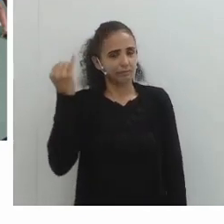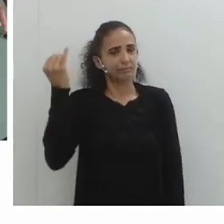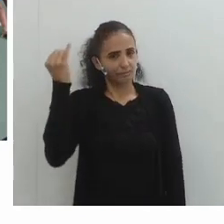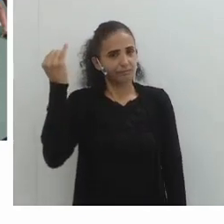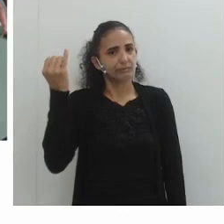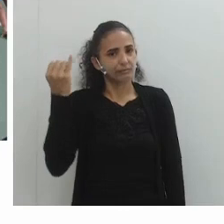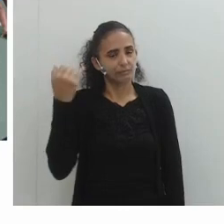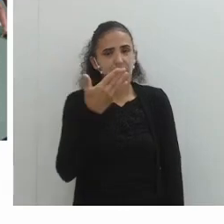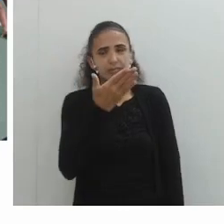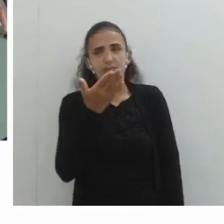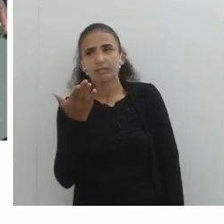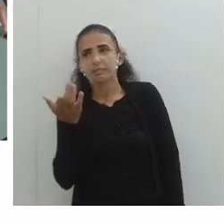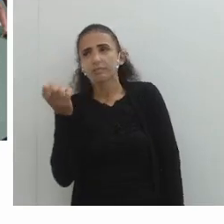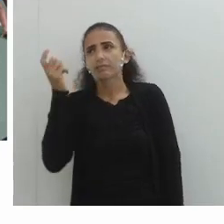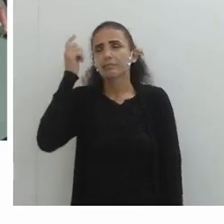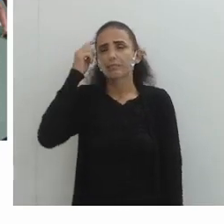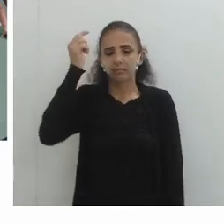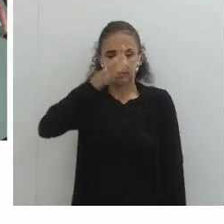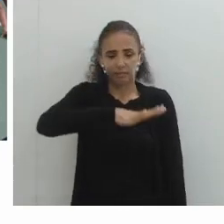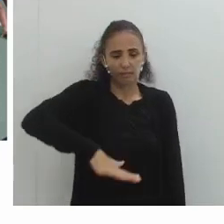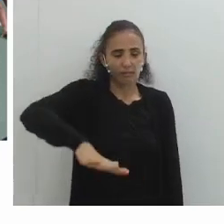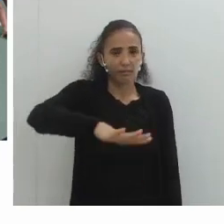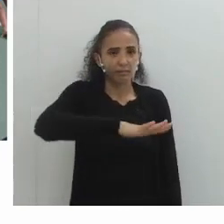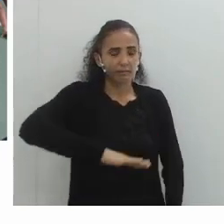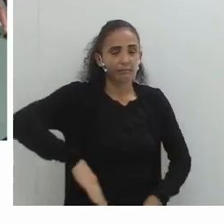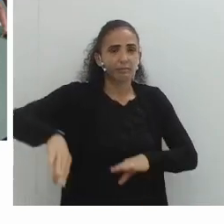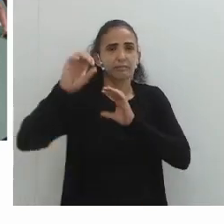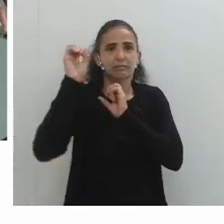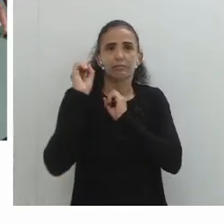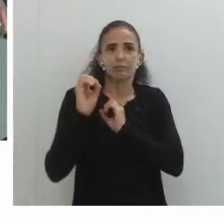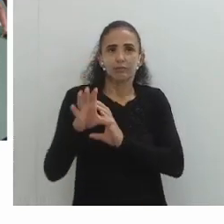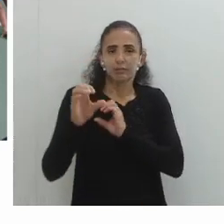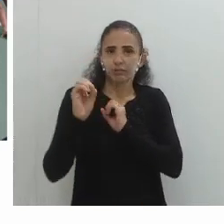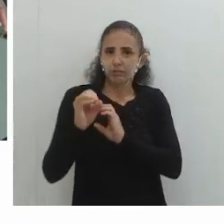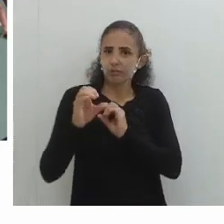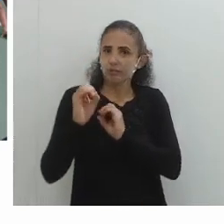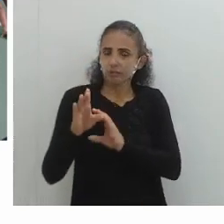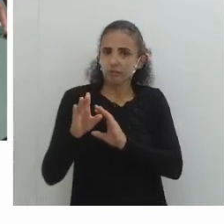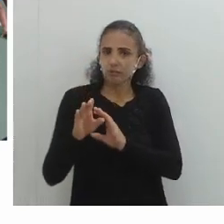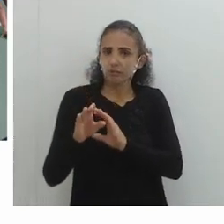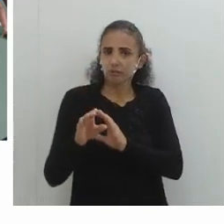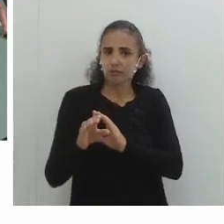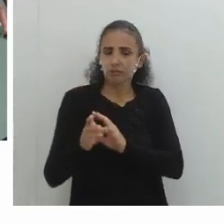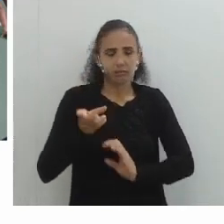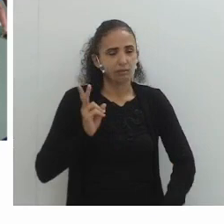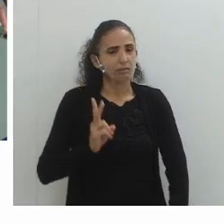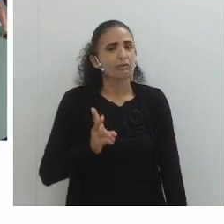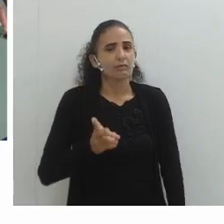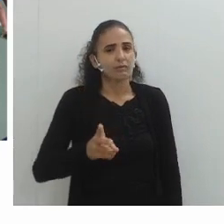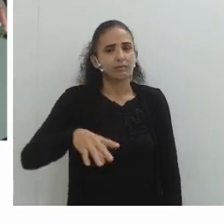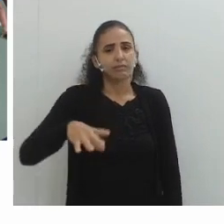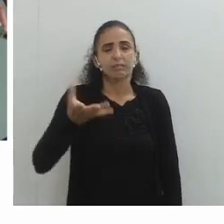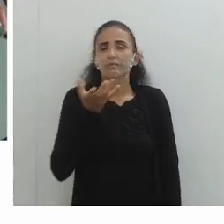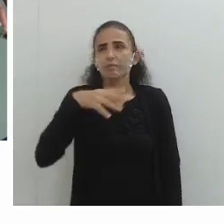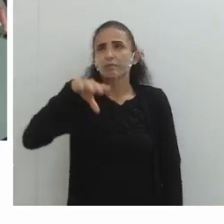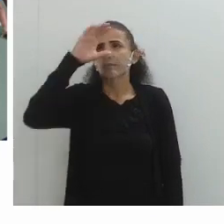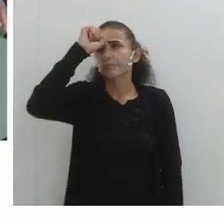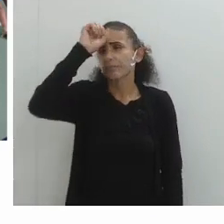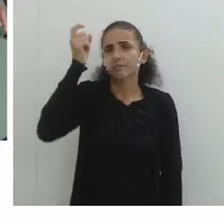E aí, quando eu penso nesse espaço educativo, eu penso a você, vamos lá, eu quero aprender a